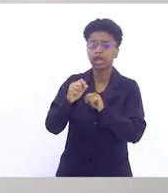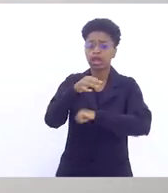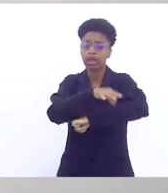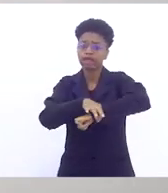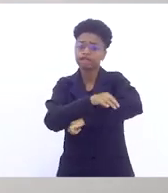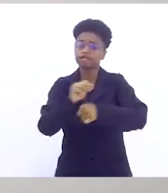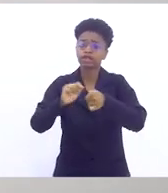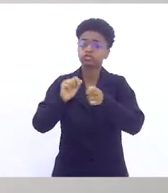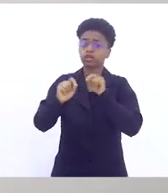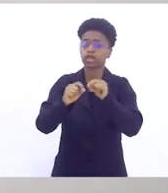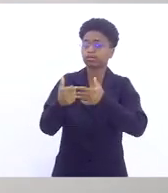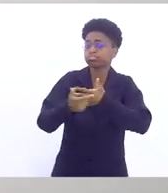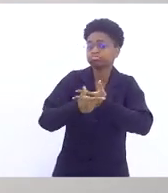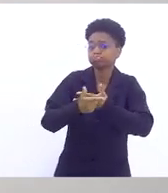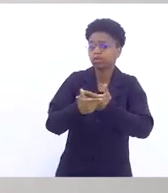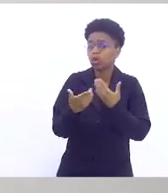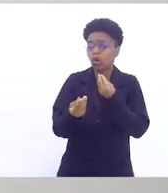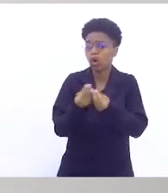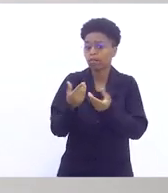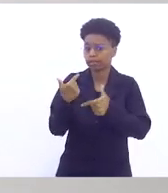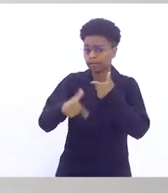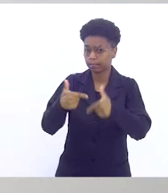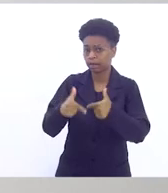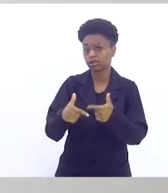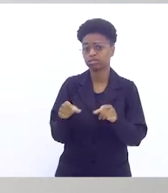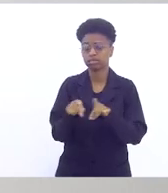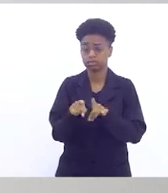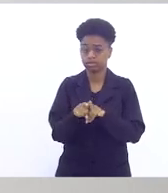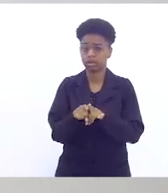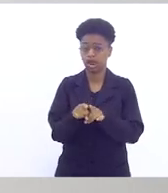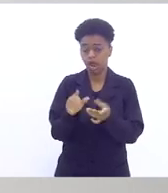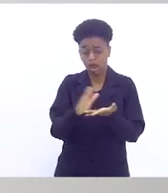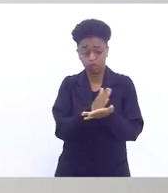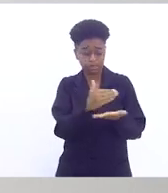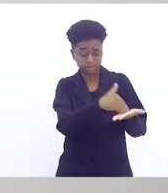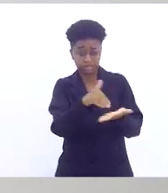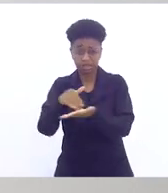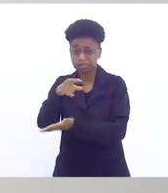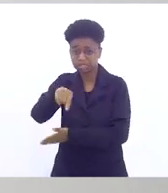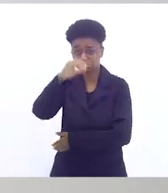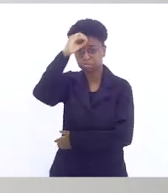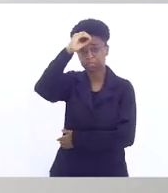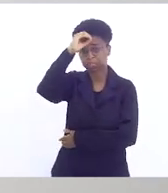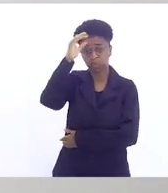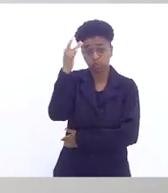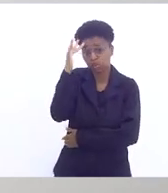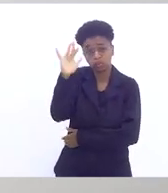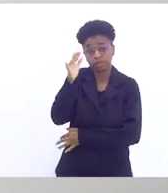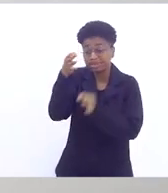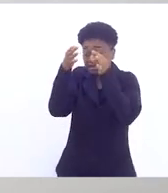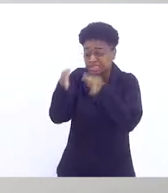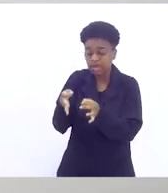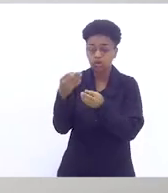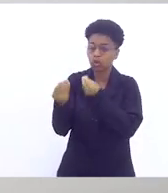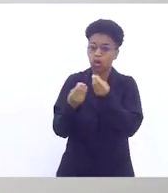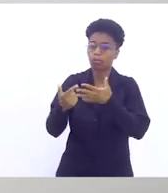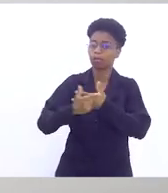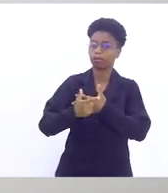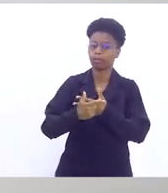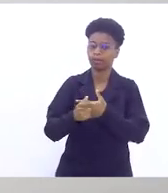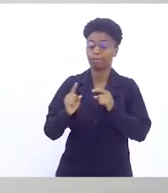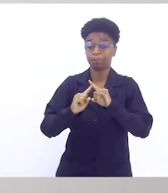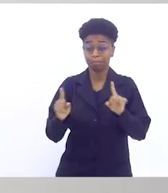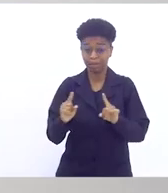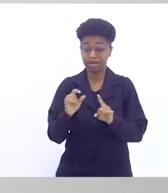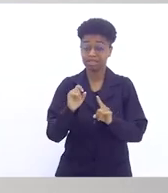um geólogo um geólogo em determinadas secretarias e muitos ficariam sem saber exatamente o que eles fazem mas quando